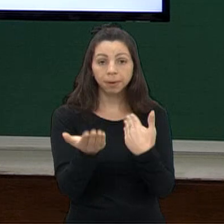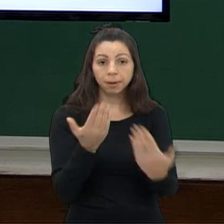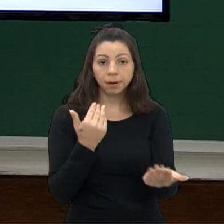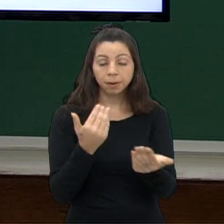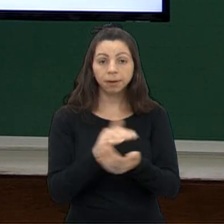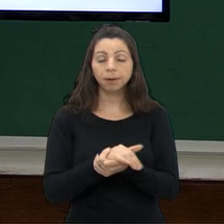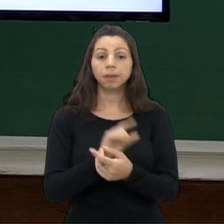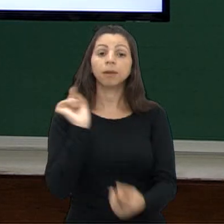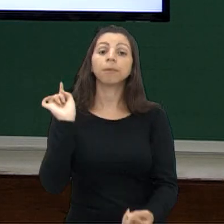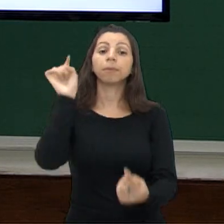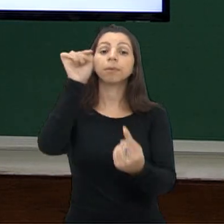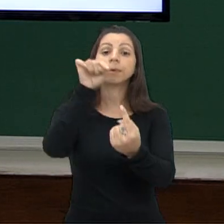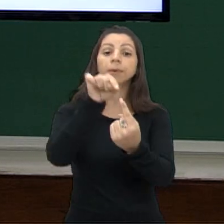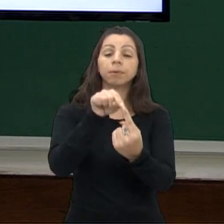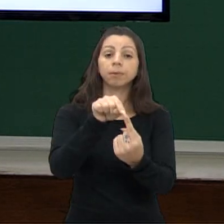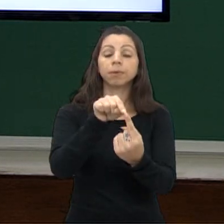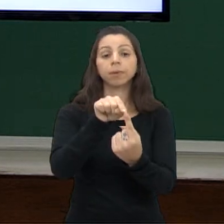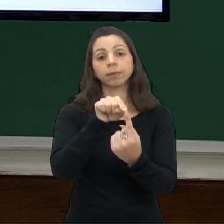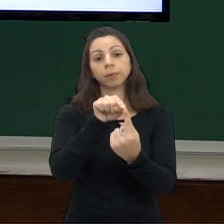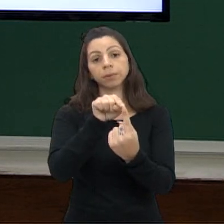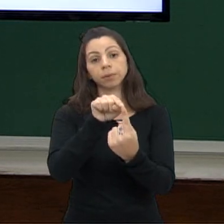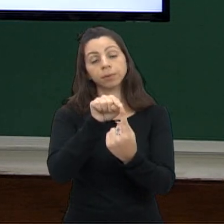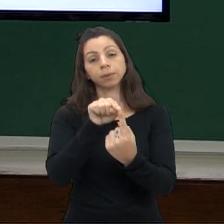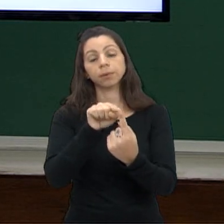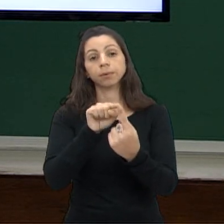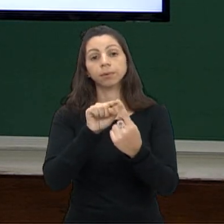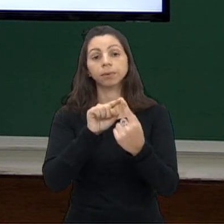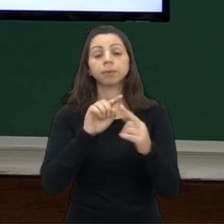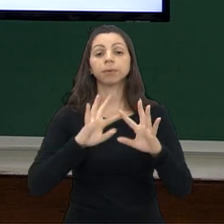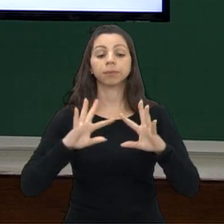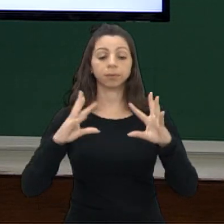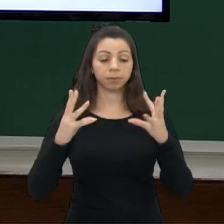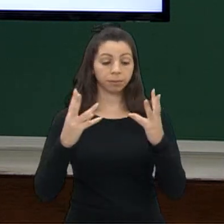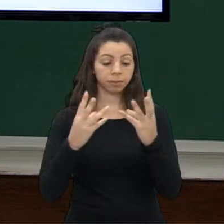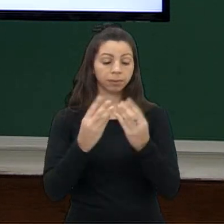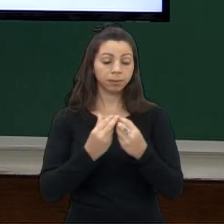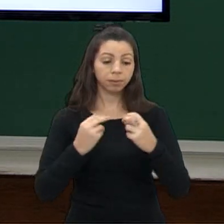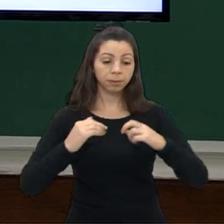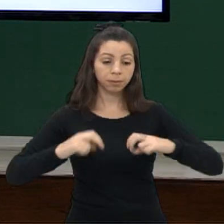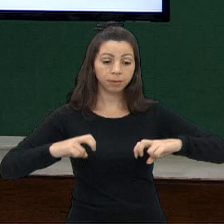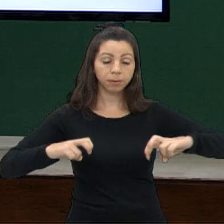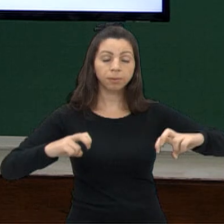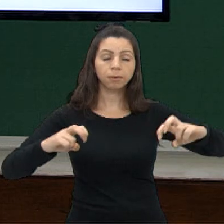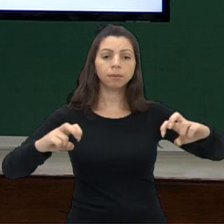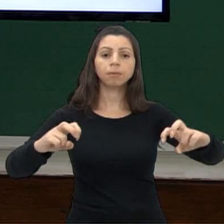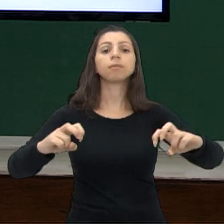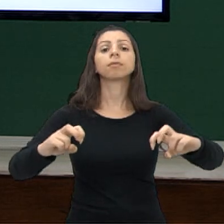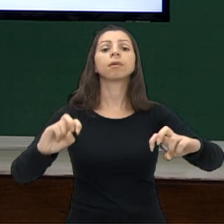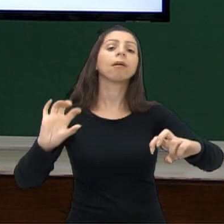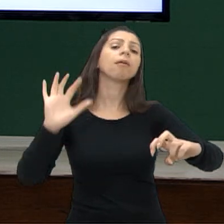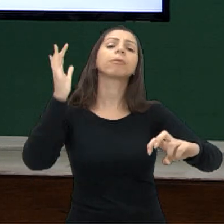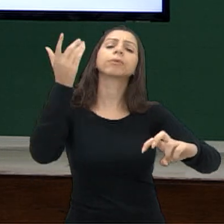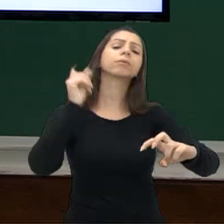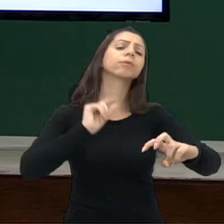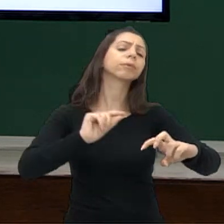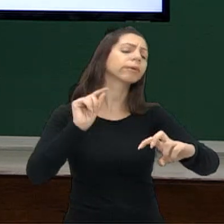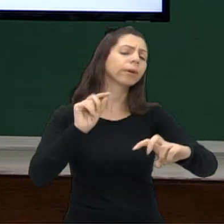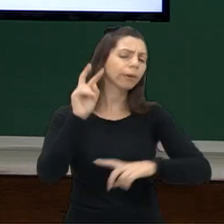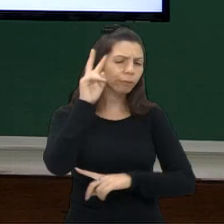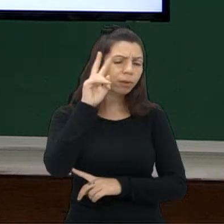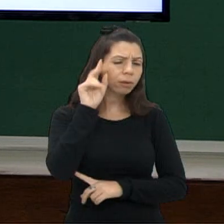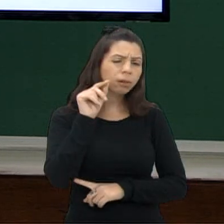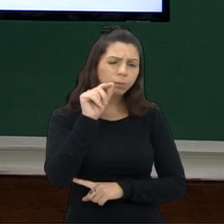Certo? Eles têm um objetivo ali. Eles estão também reunidos para jantar porque aconteceu alguma coisa. Você lembra que coisa é